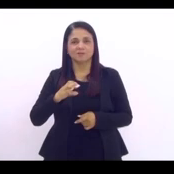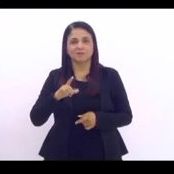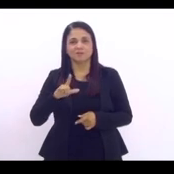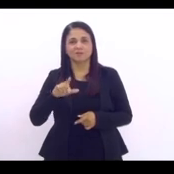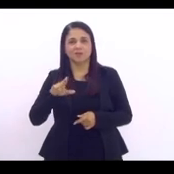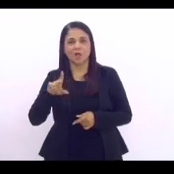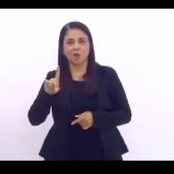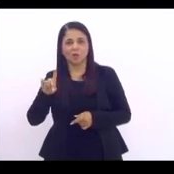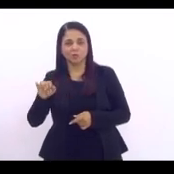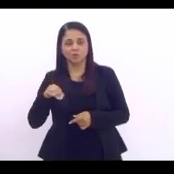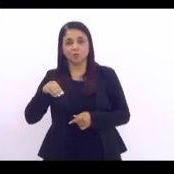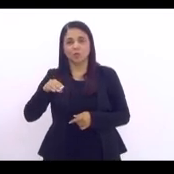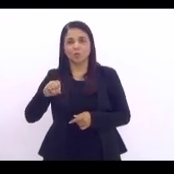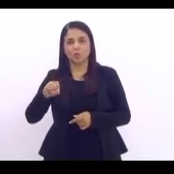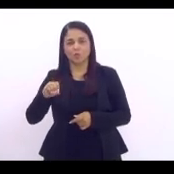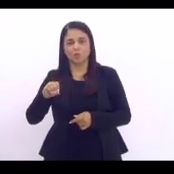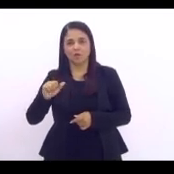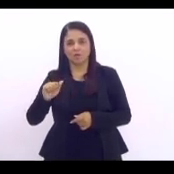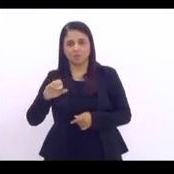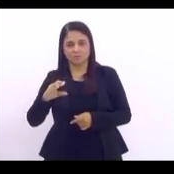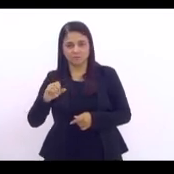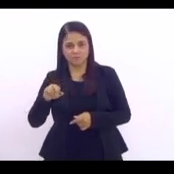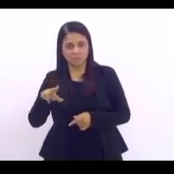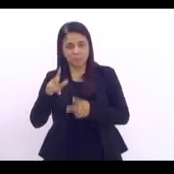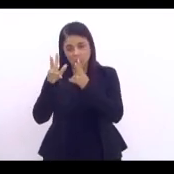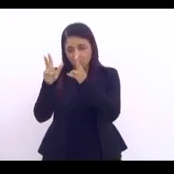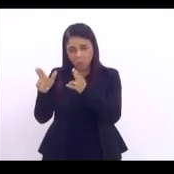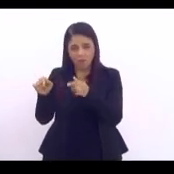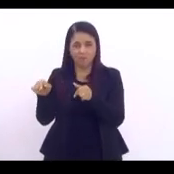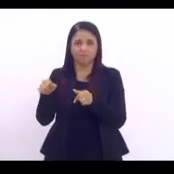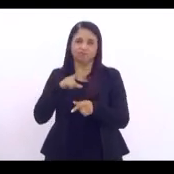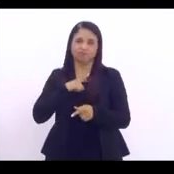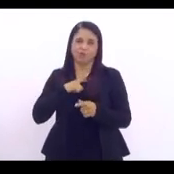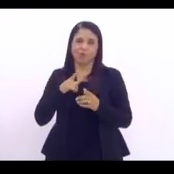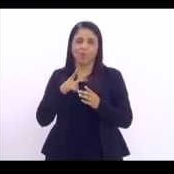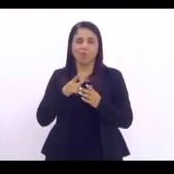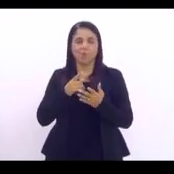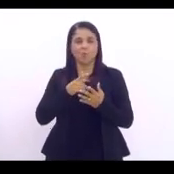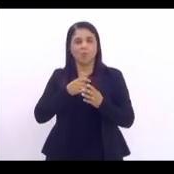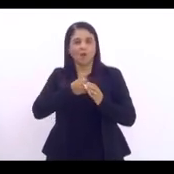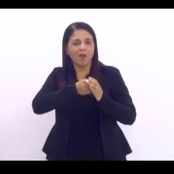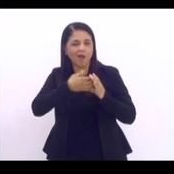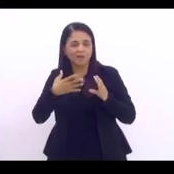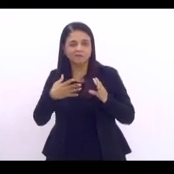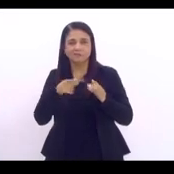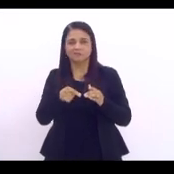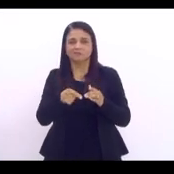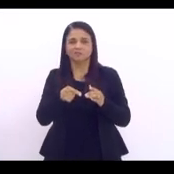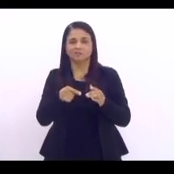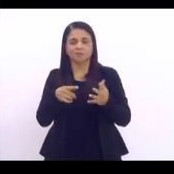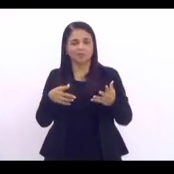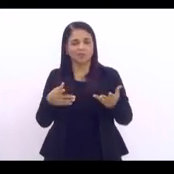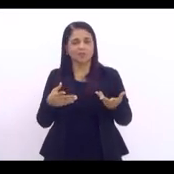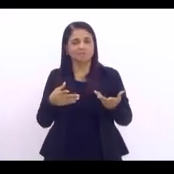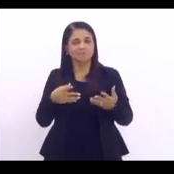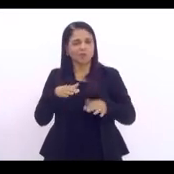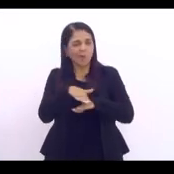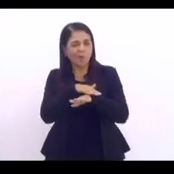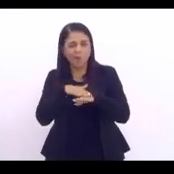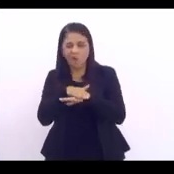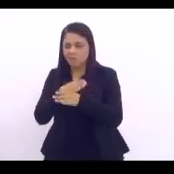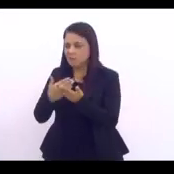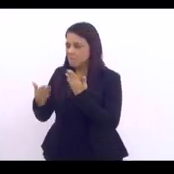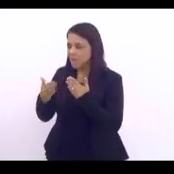as qualidades que ele tinha. A qualidade de poder estar conversando com todas as vertentes políticas, de